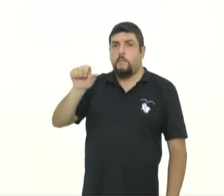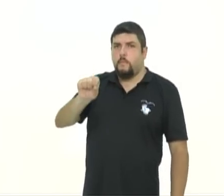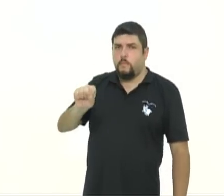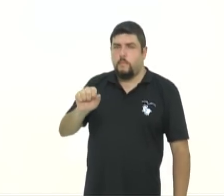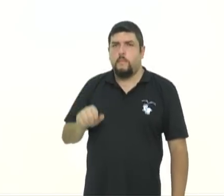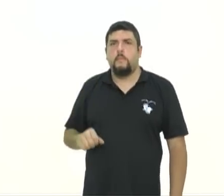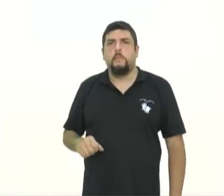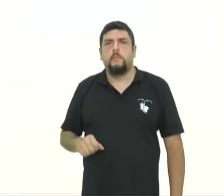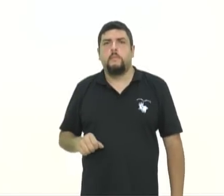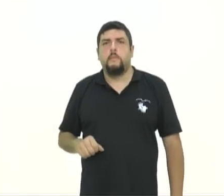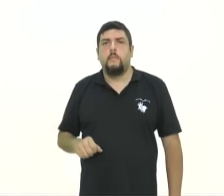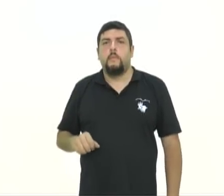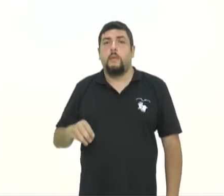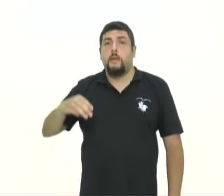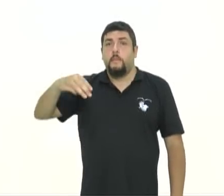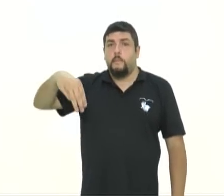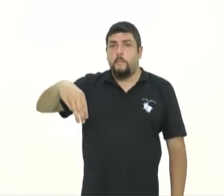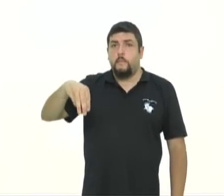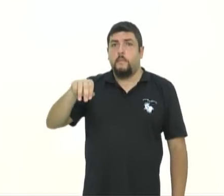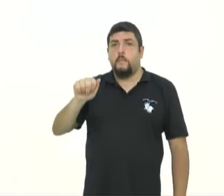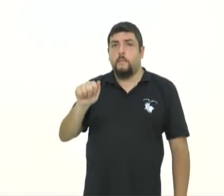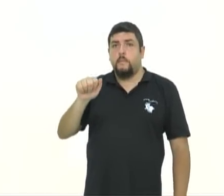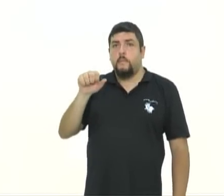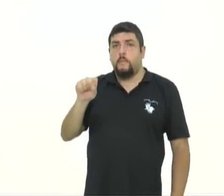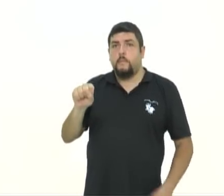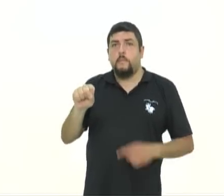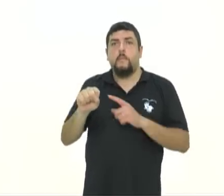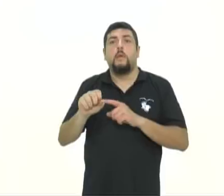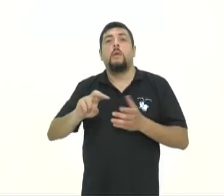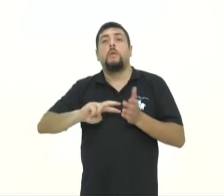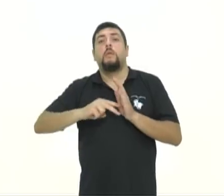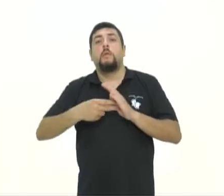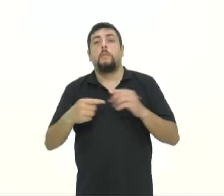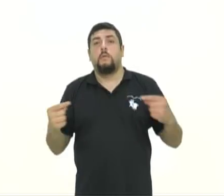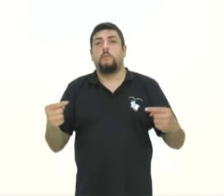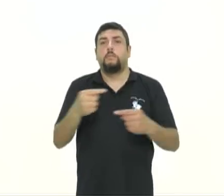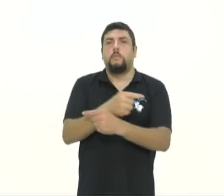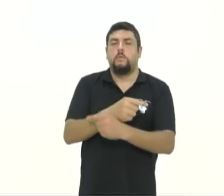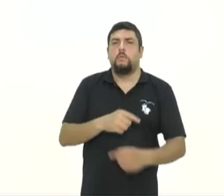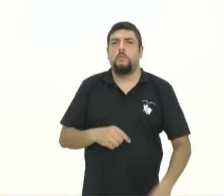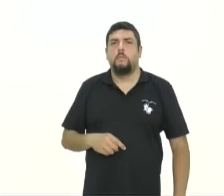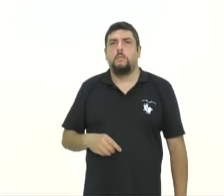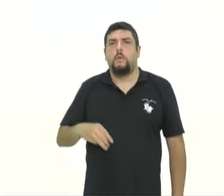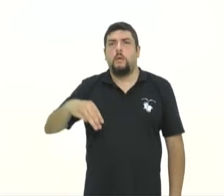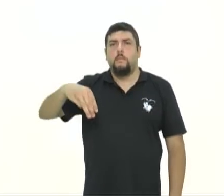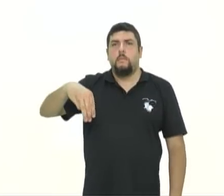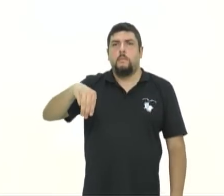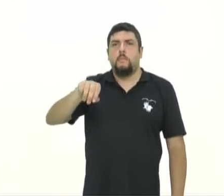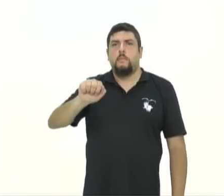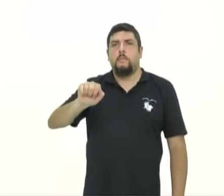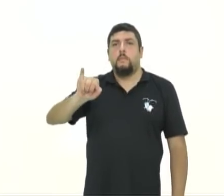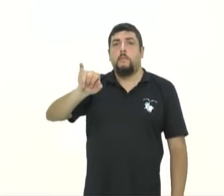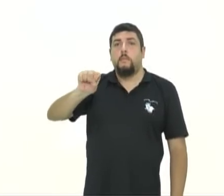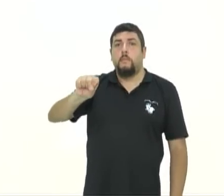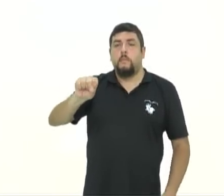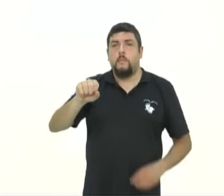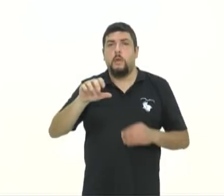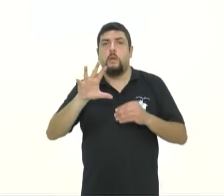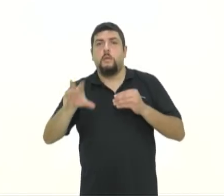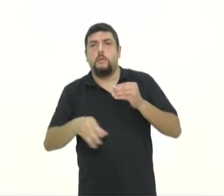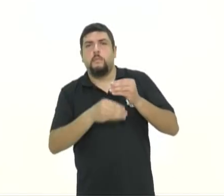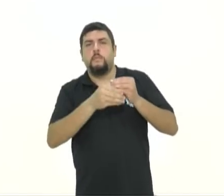indica contrariedade, adversidade. E mais é uma conjunção que adiciona, soma elementos. E a